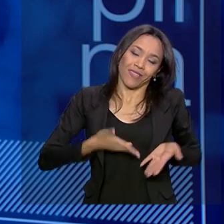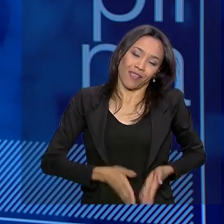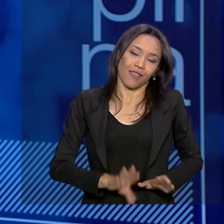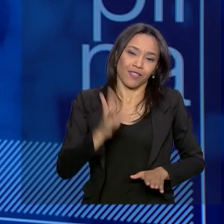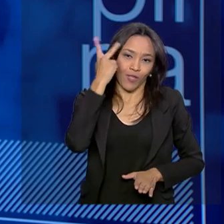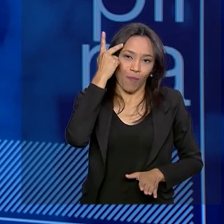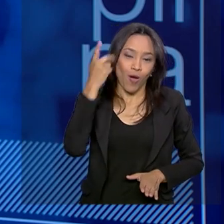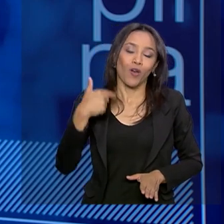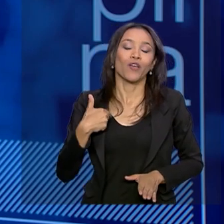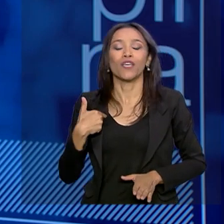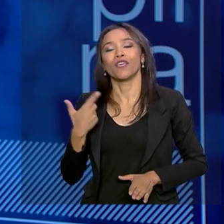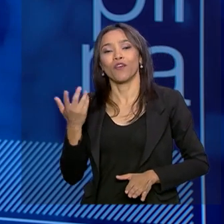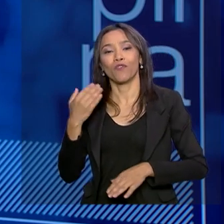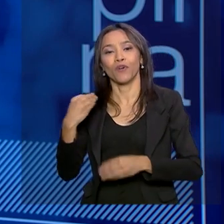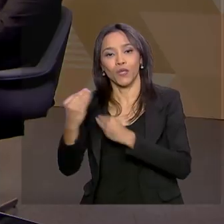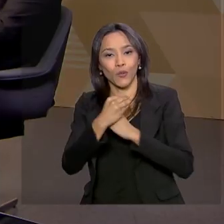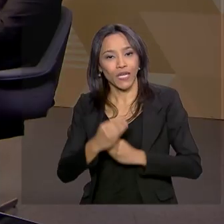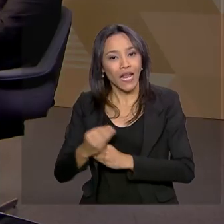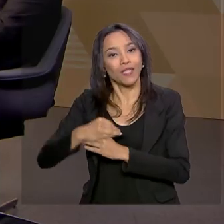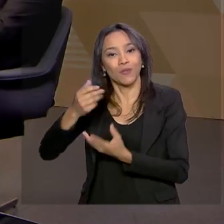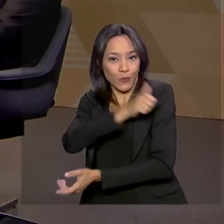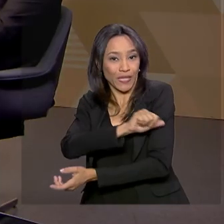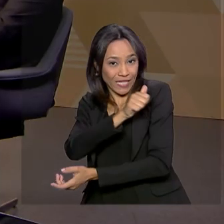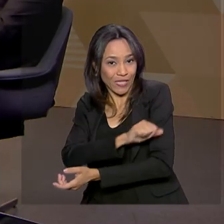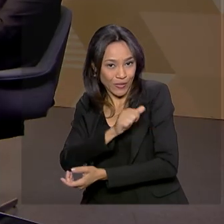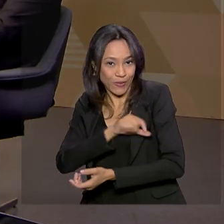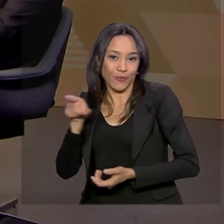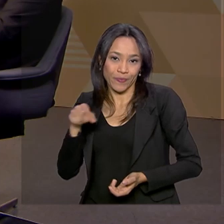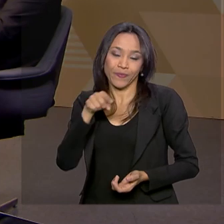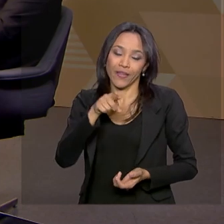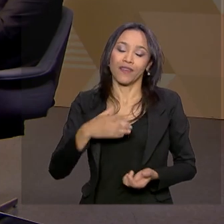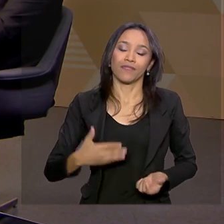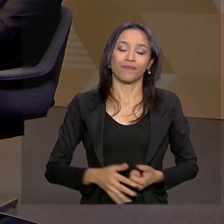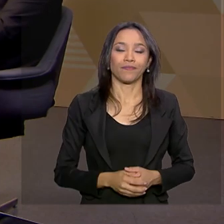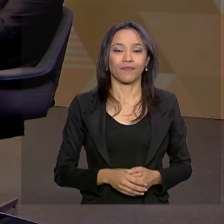adotei o Fluminense como meu time de coração. O senhor é paulista de Pindamonhangaba, do interior de São Paulo.